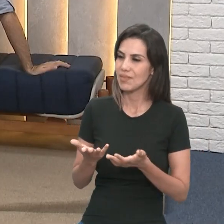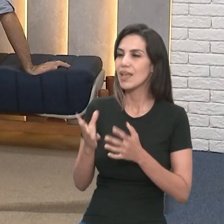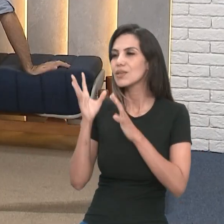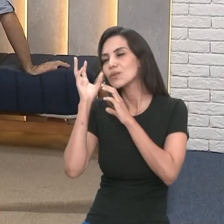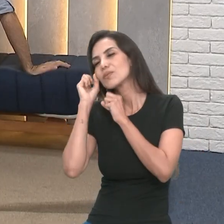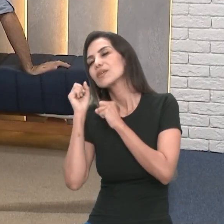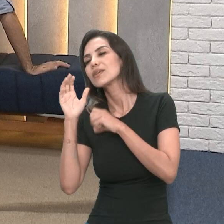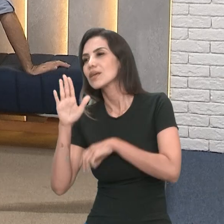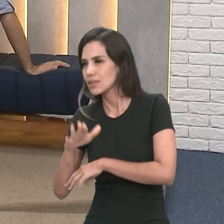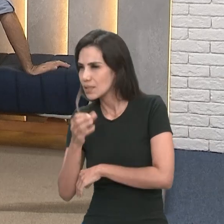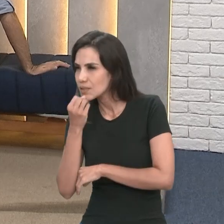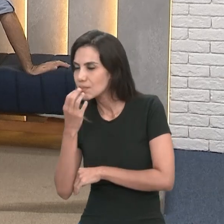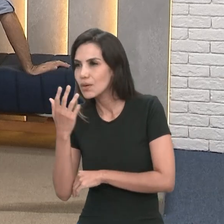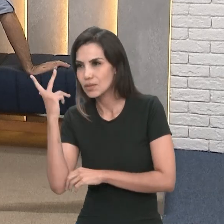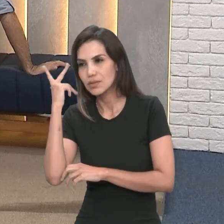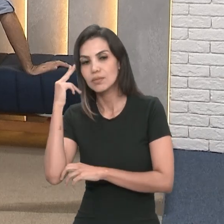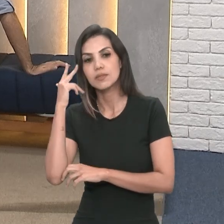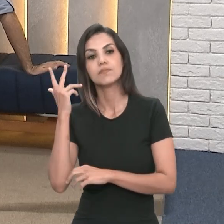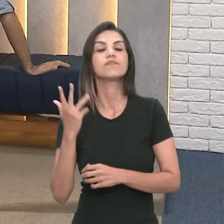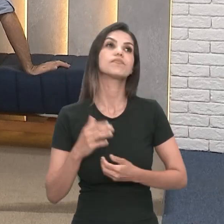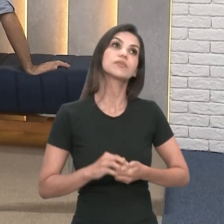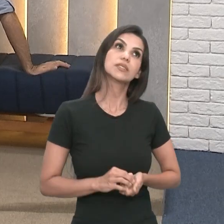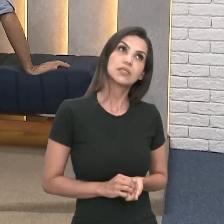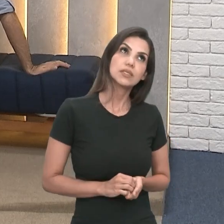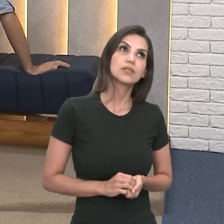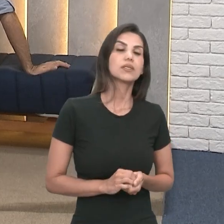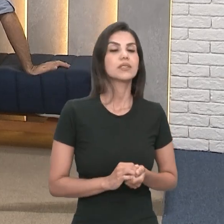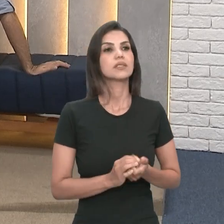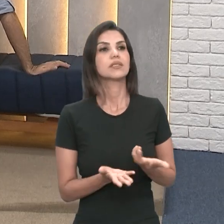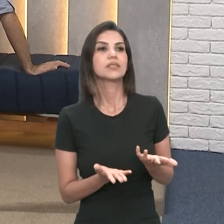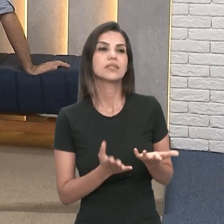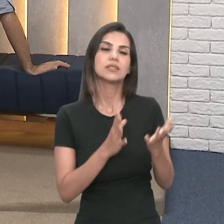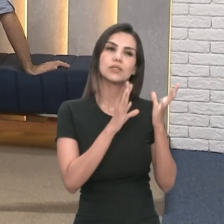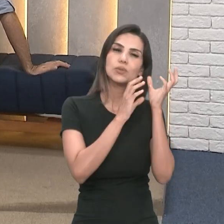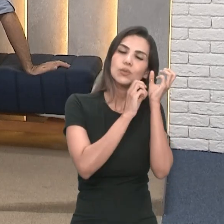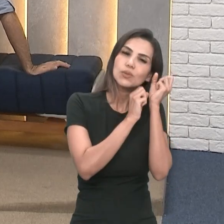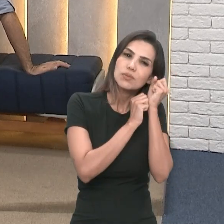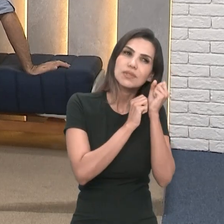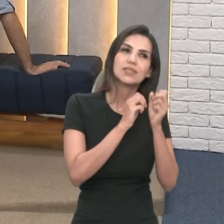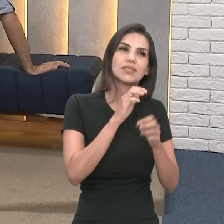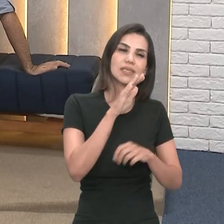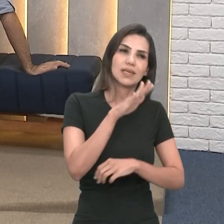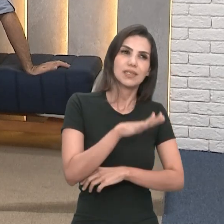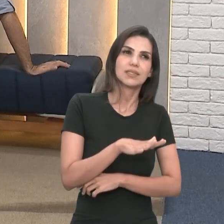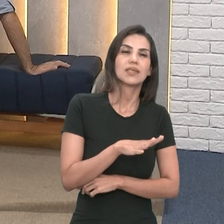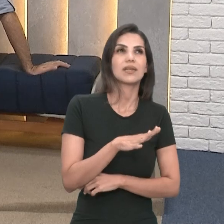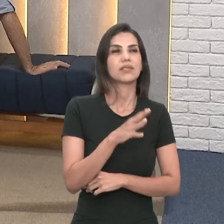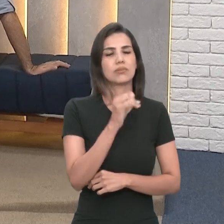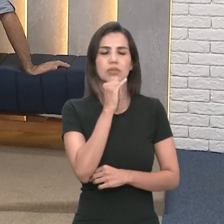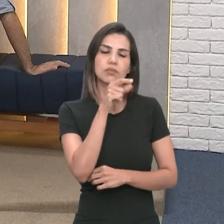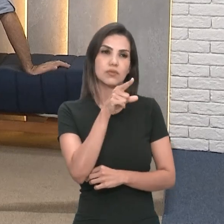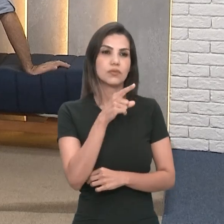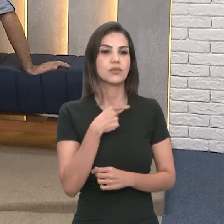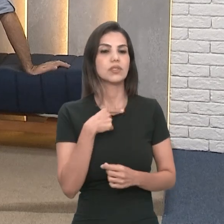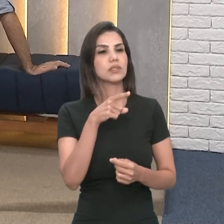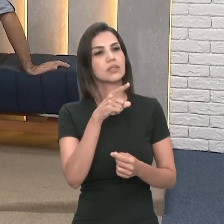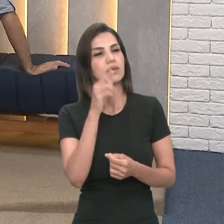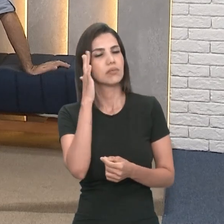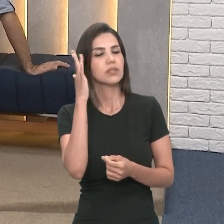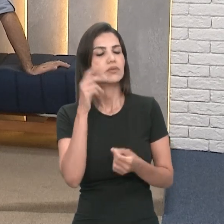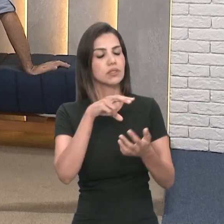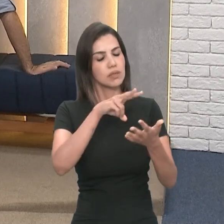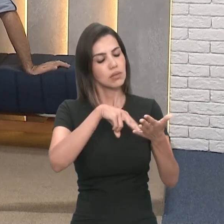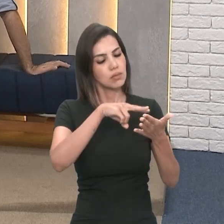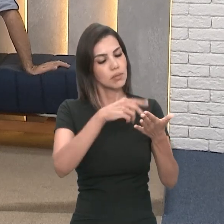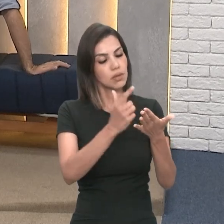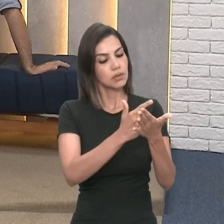normal? O soninho à tarde, se for uma sonolência, imagine você lendo um livro